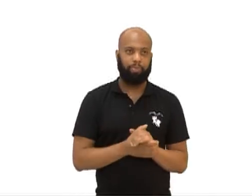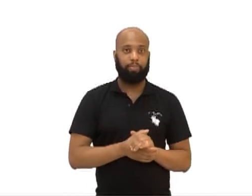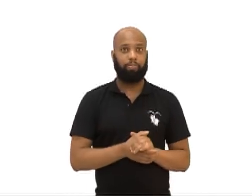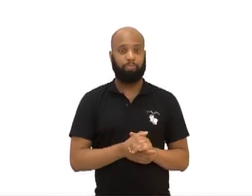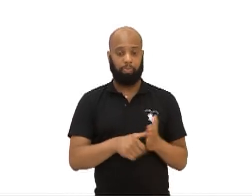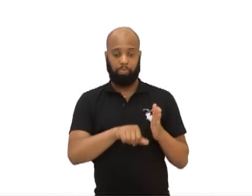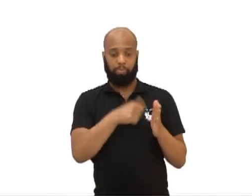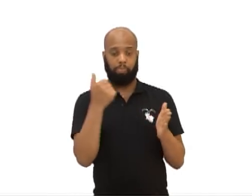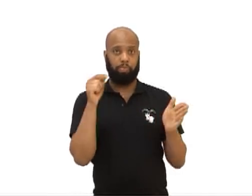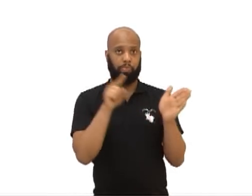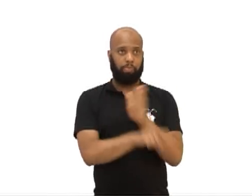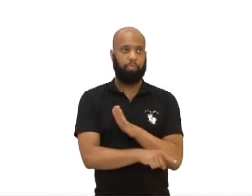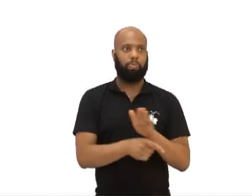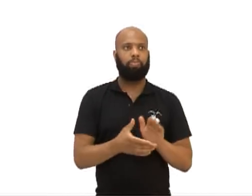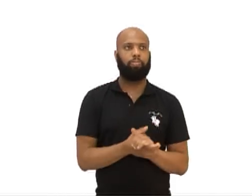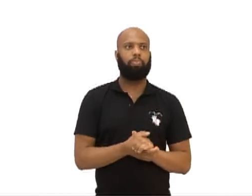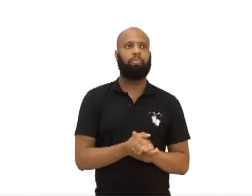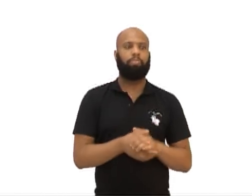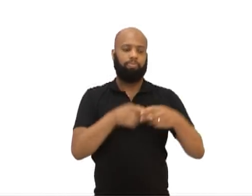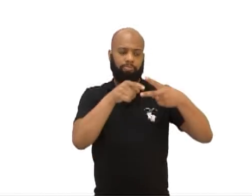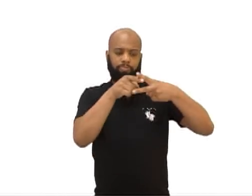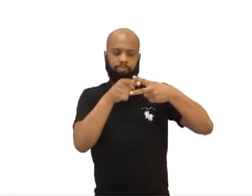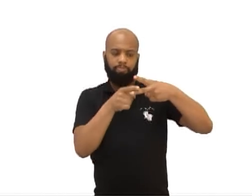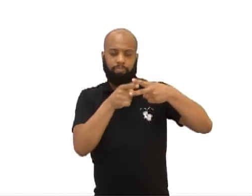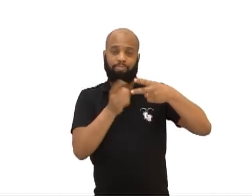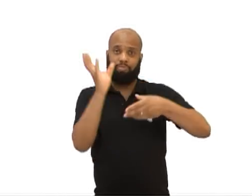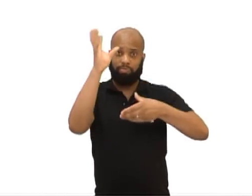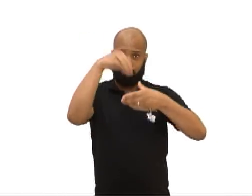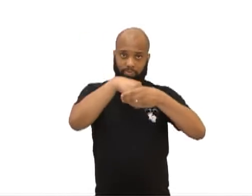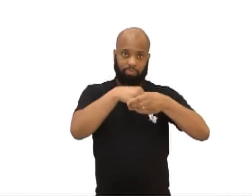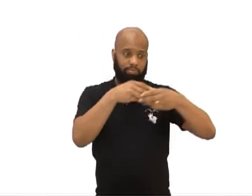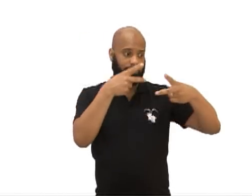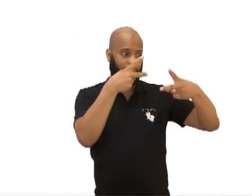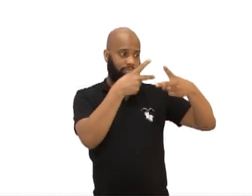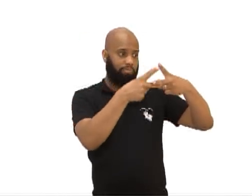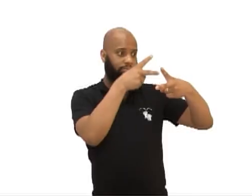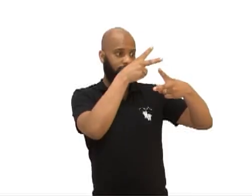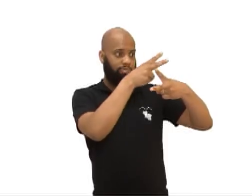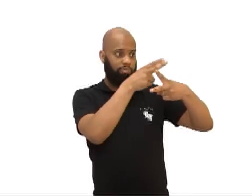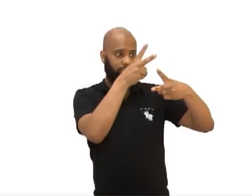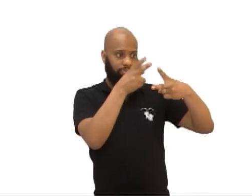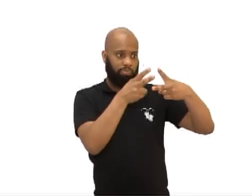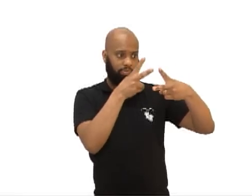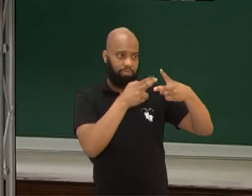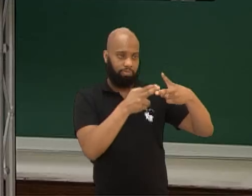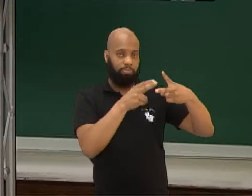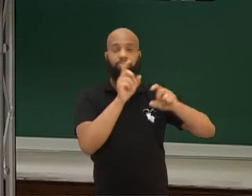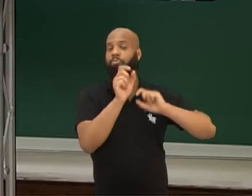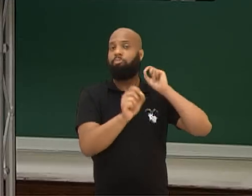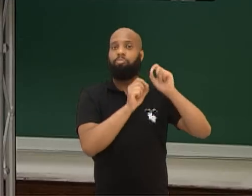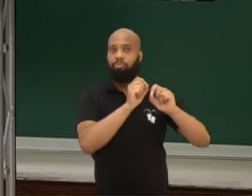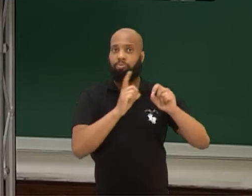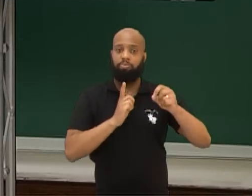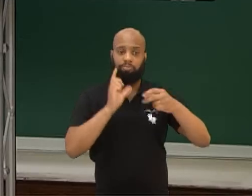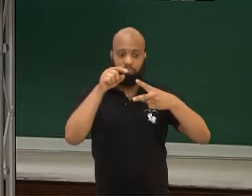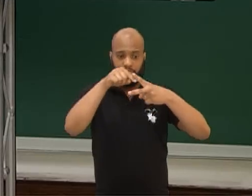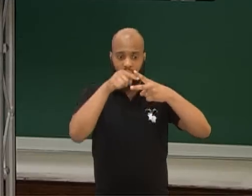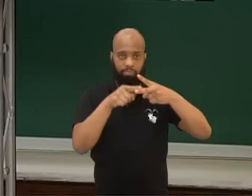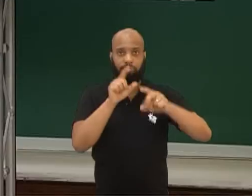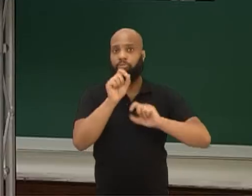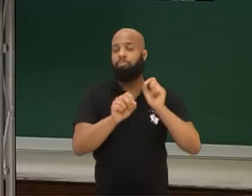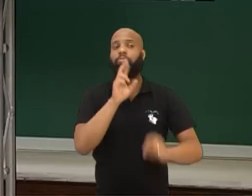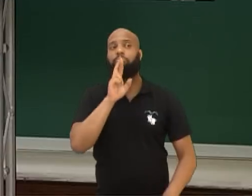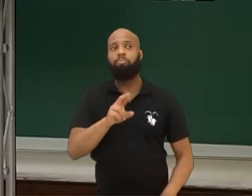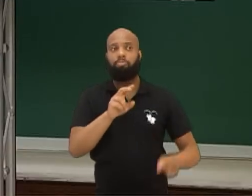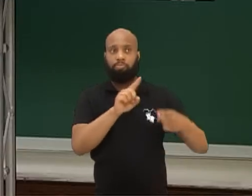Primeiro quiz. Quanto mede o ângulo interno de um triângulo equilátero? E vocês sabem. E daí?